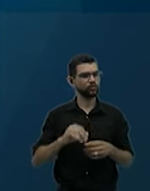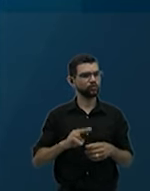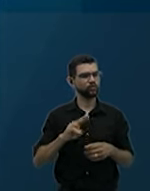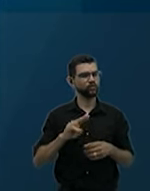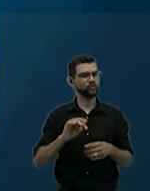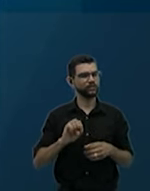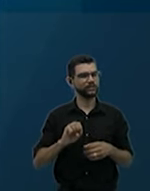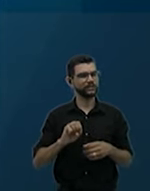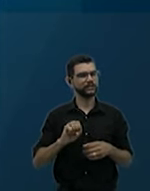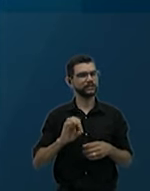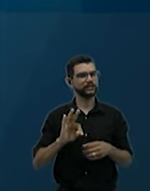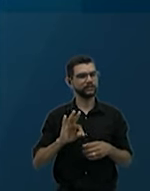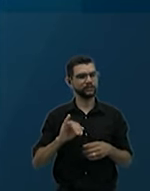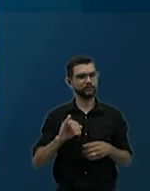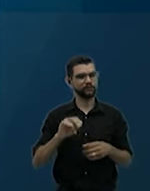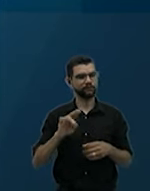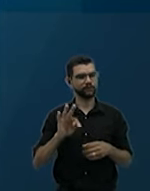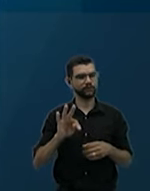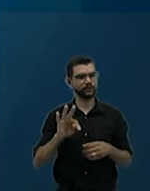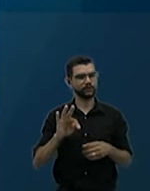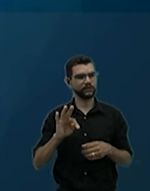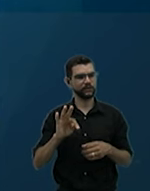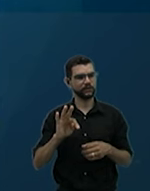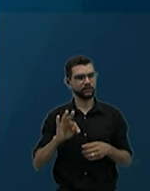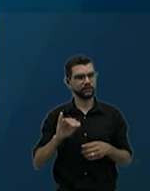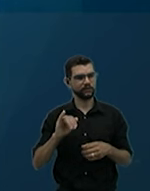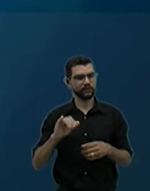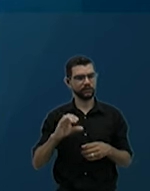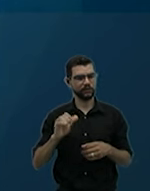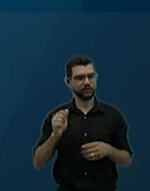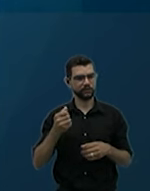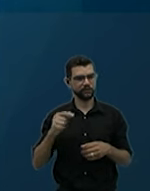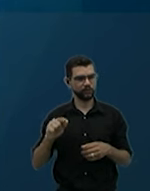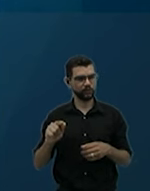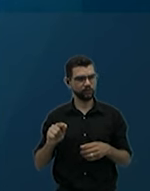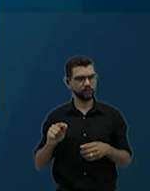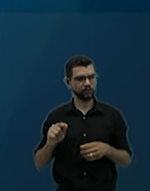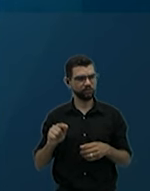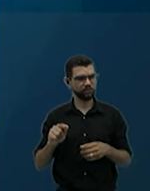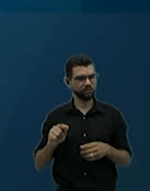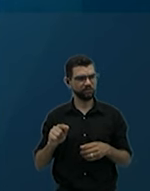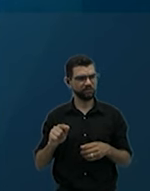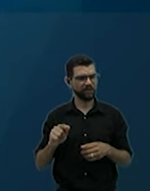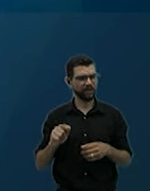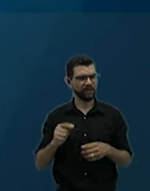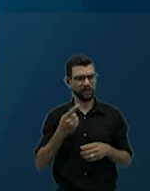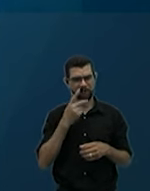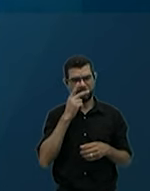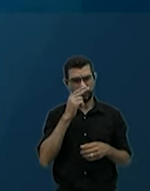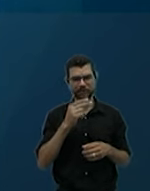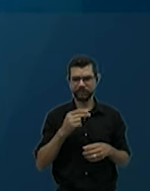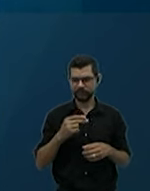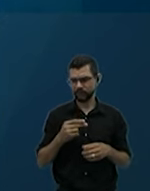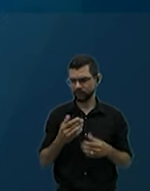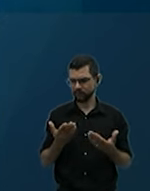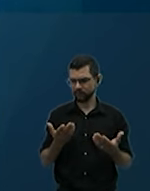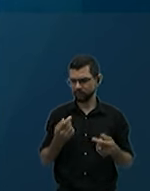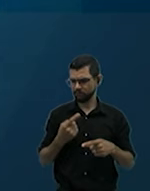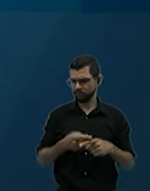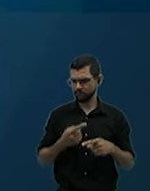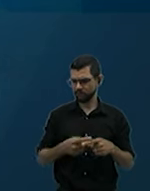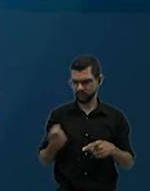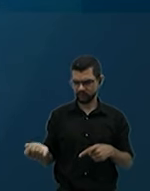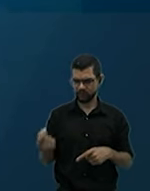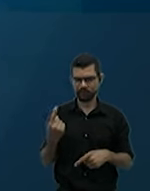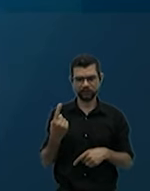Por que que tem que ser levado para a justiça o que ele pode fazer lá, ou o que ele poderia fazer lá? Então, é